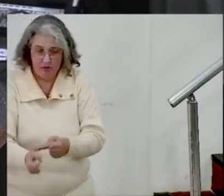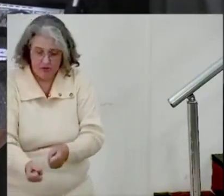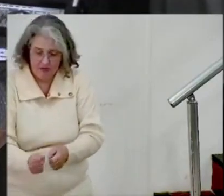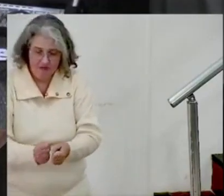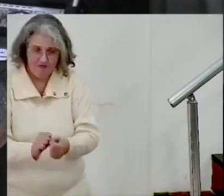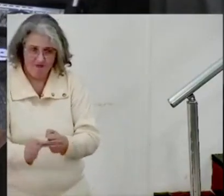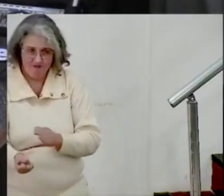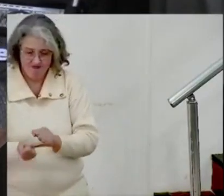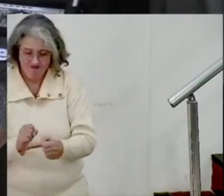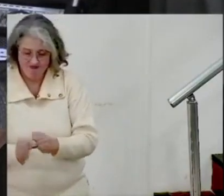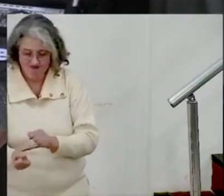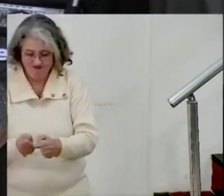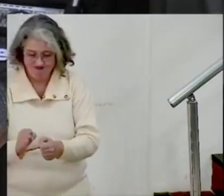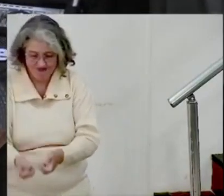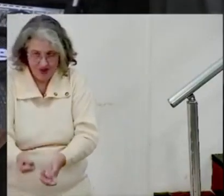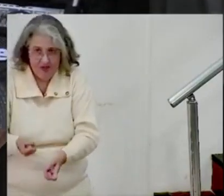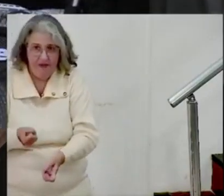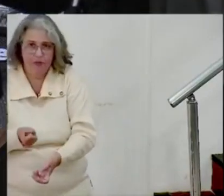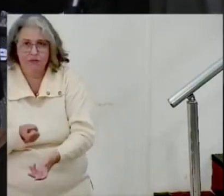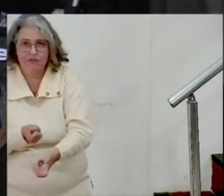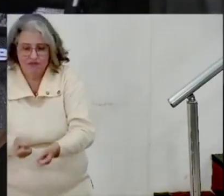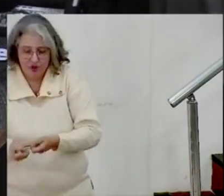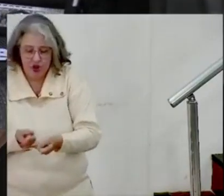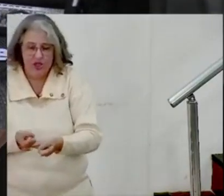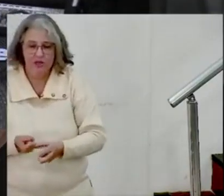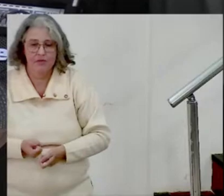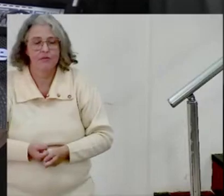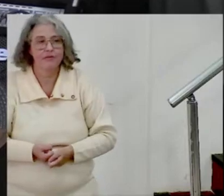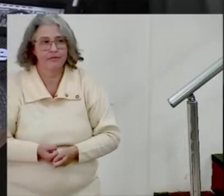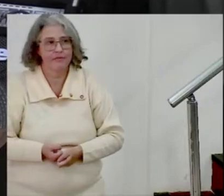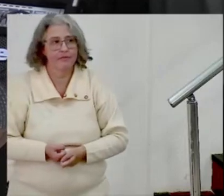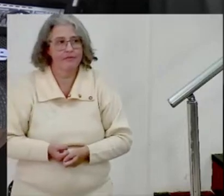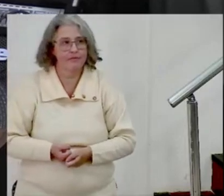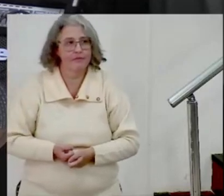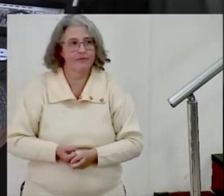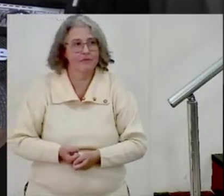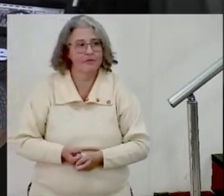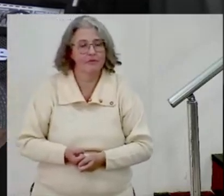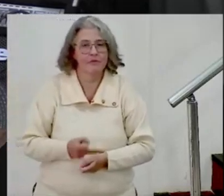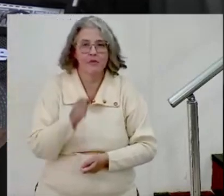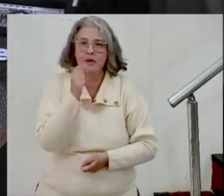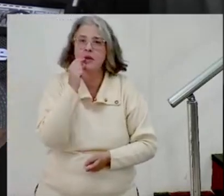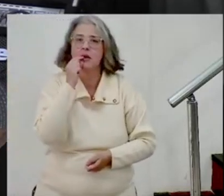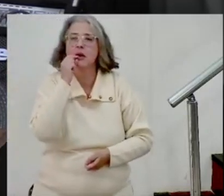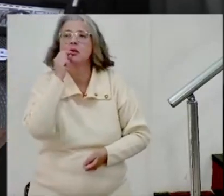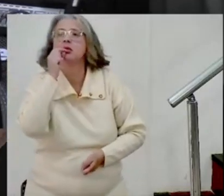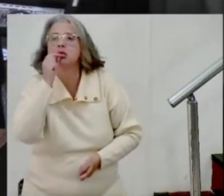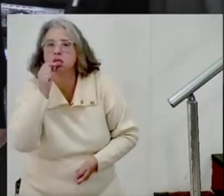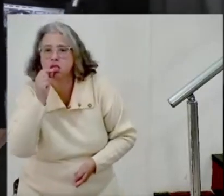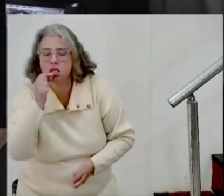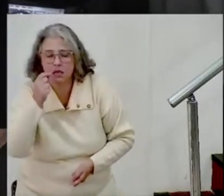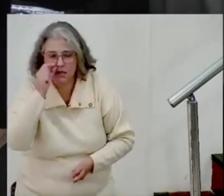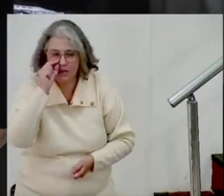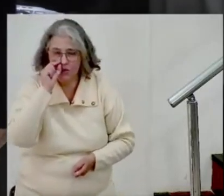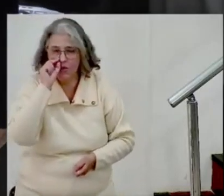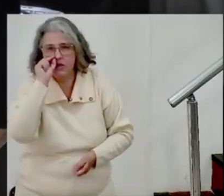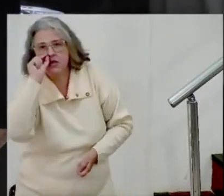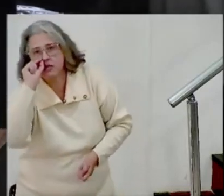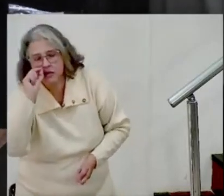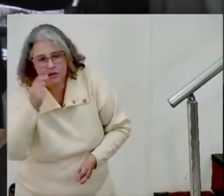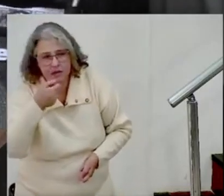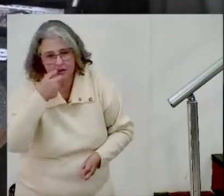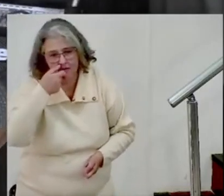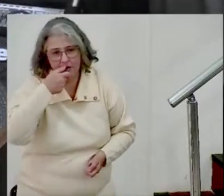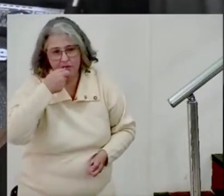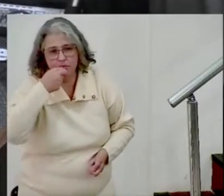registro, inclusive, em Amós, em Abacuque, mostrando que o inimigo pegava o povo com o anzol. Já pensou a dor?